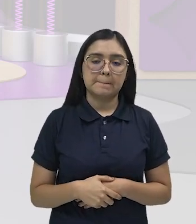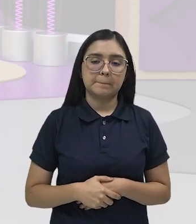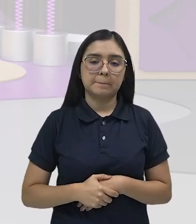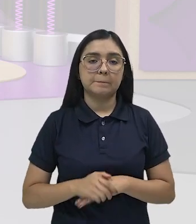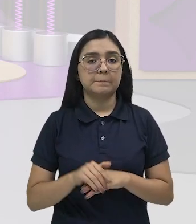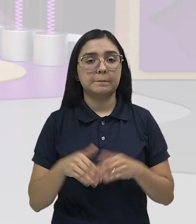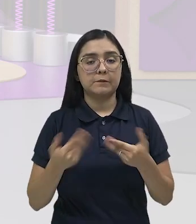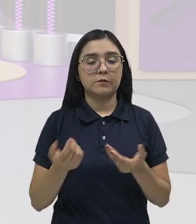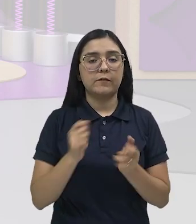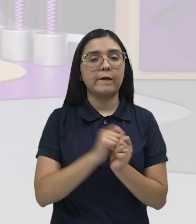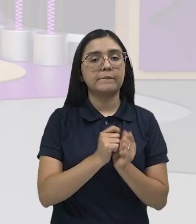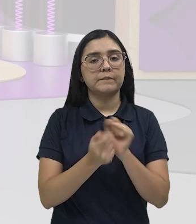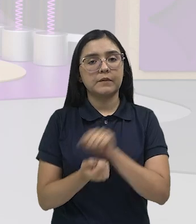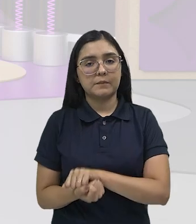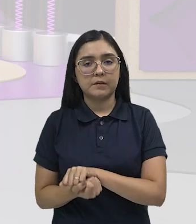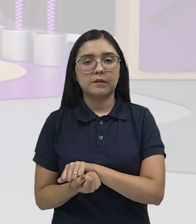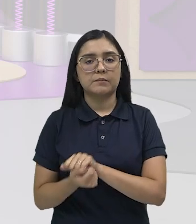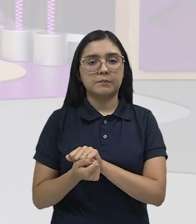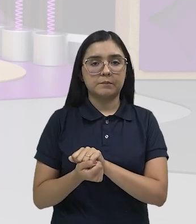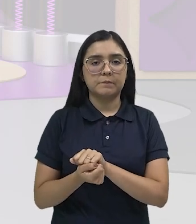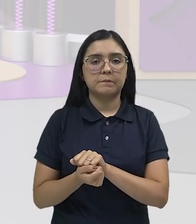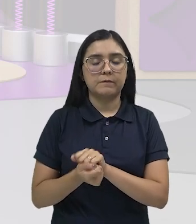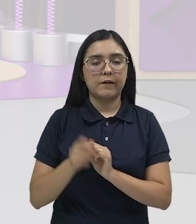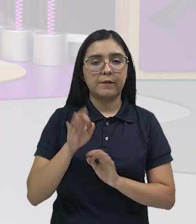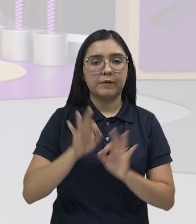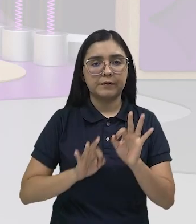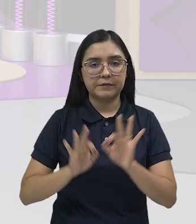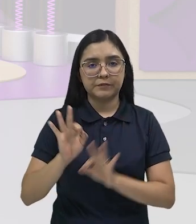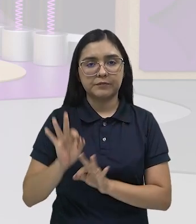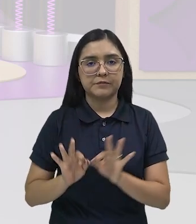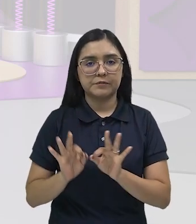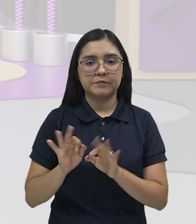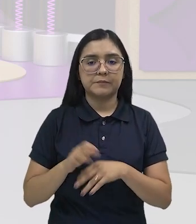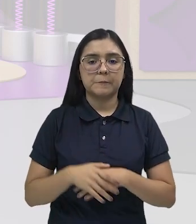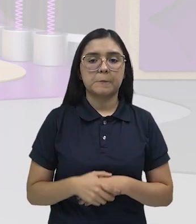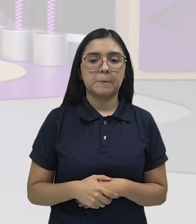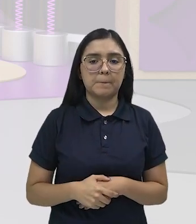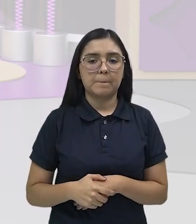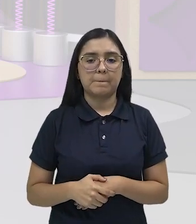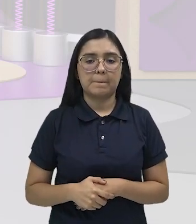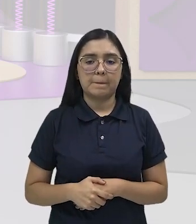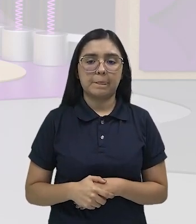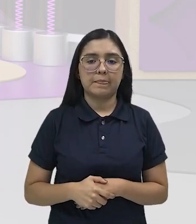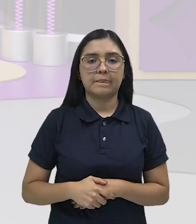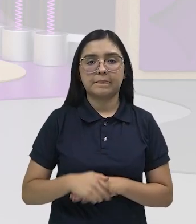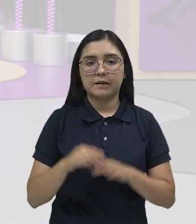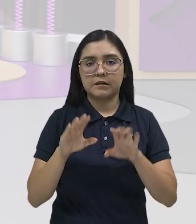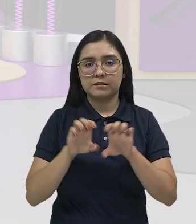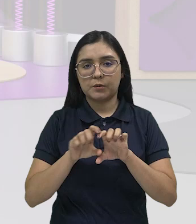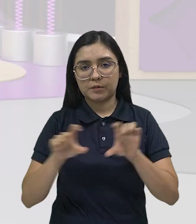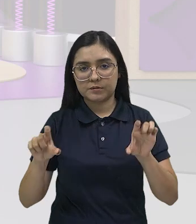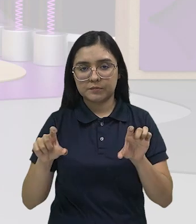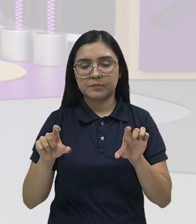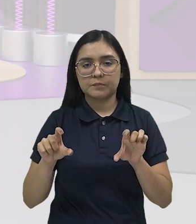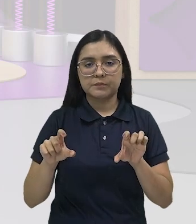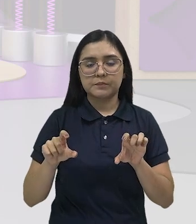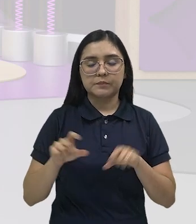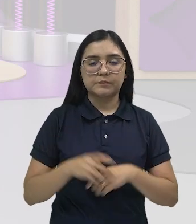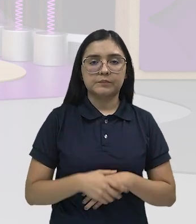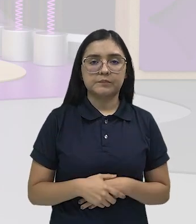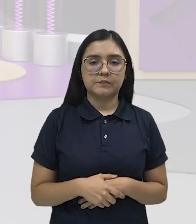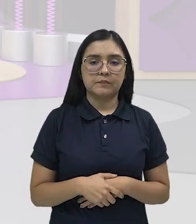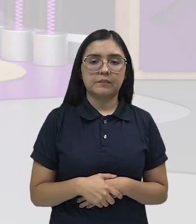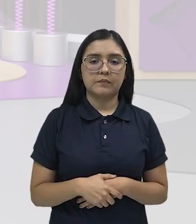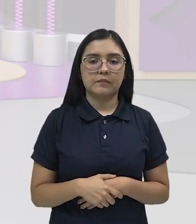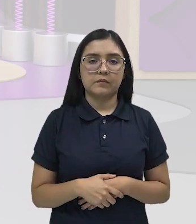fazendo a transcodificação e vai montando o quê? Você vai montando as tuas equações lineares.